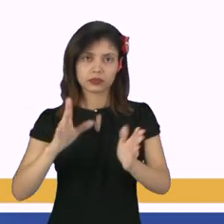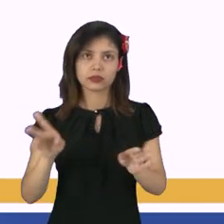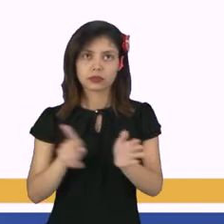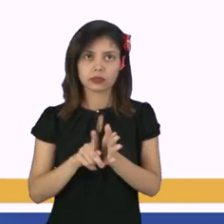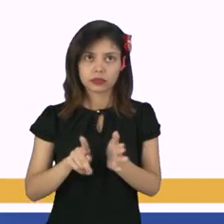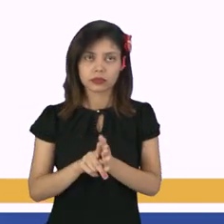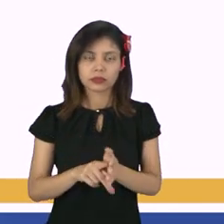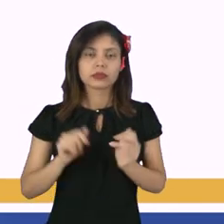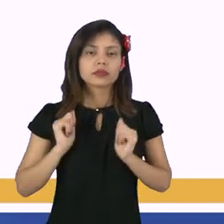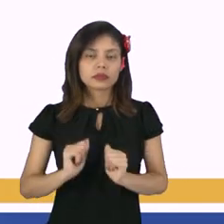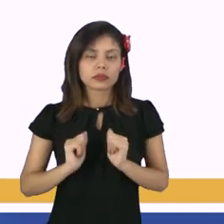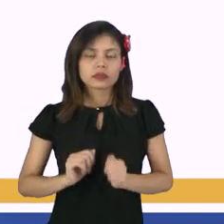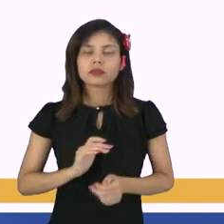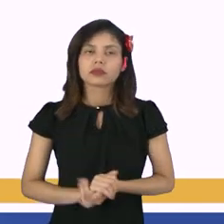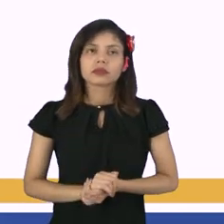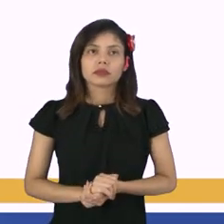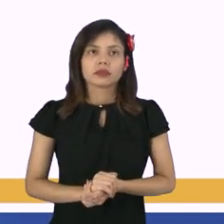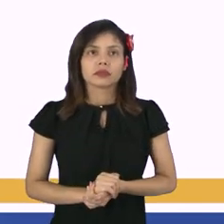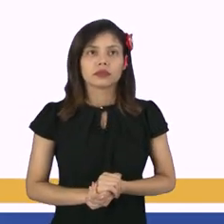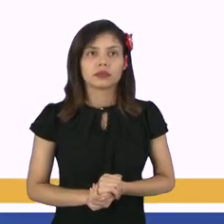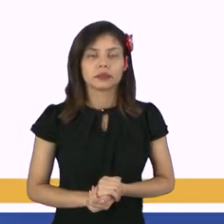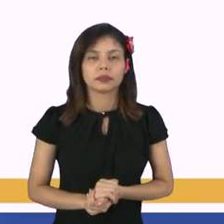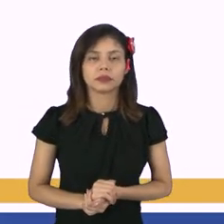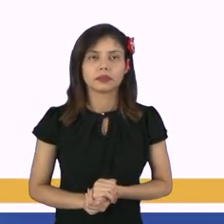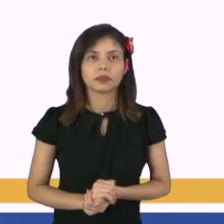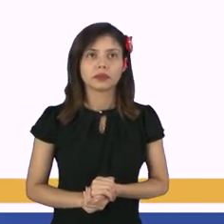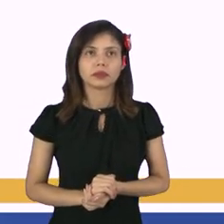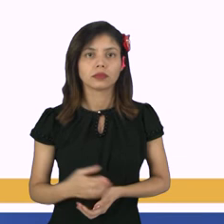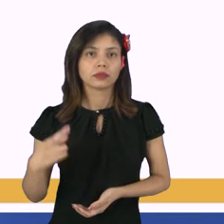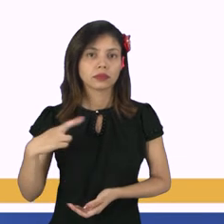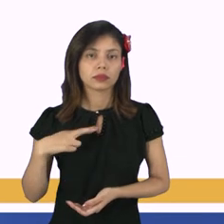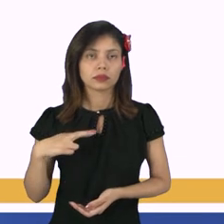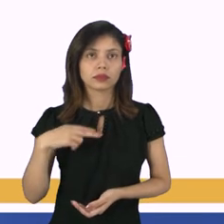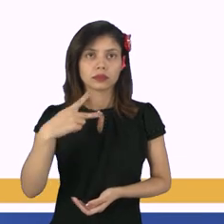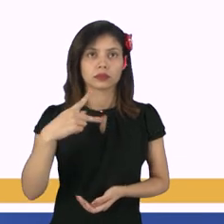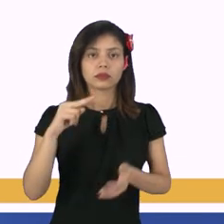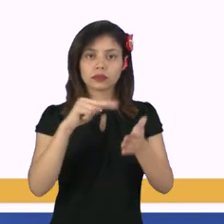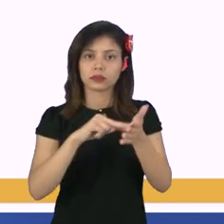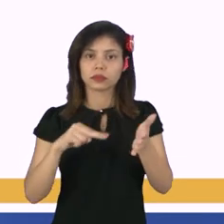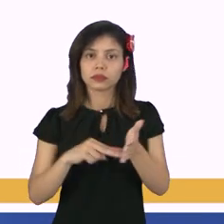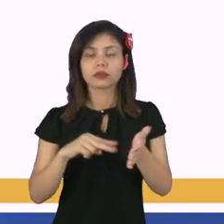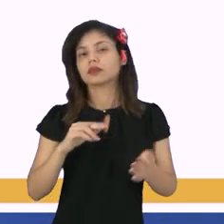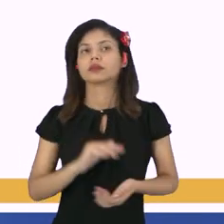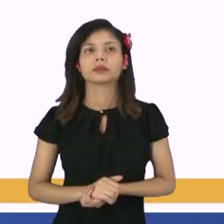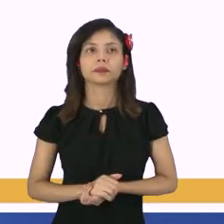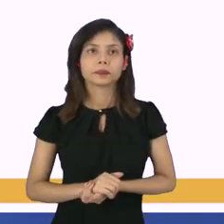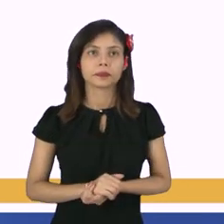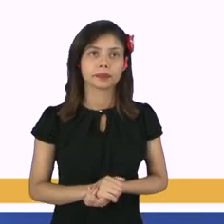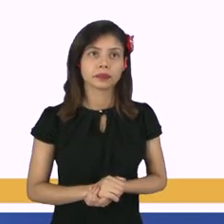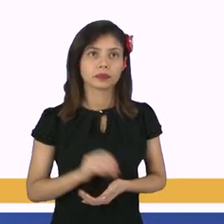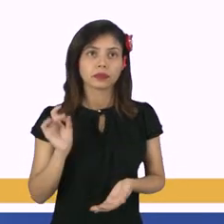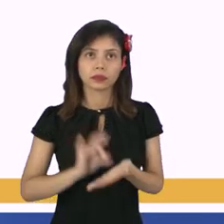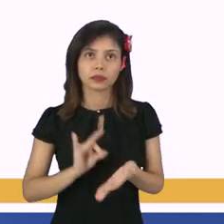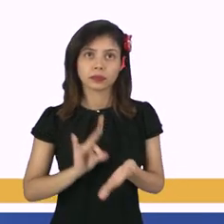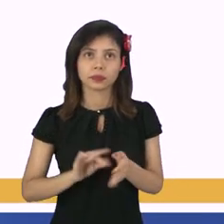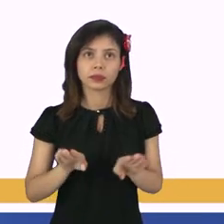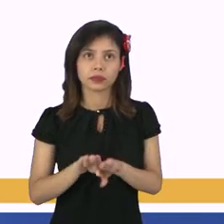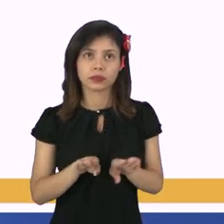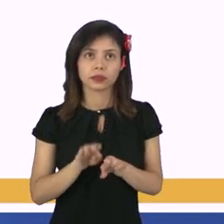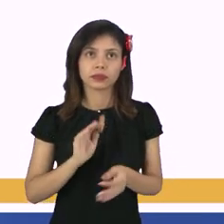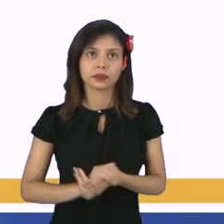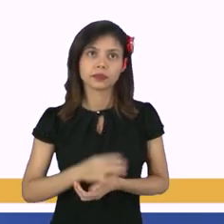congruentes então no caso né Nós temos aí Que o cubo é um caso particular de prisma Ok então é verdadeiro também